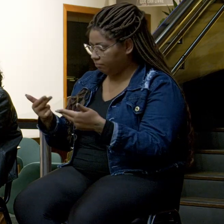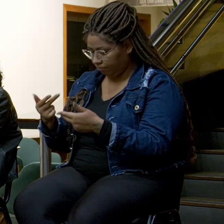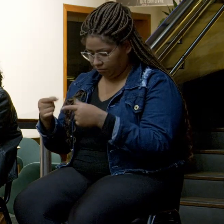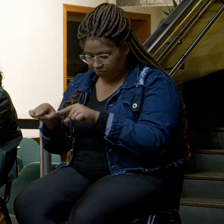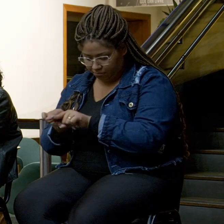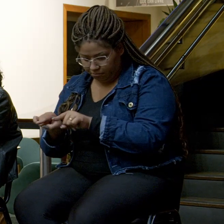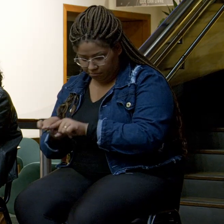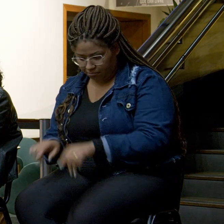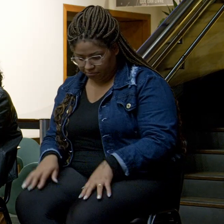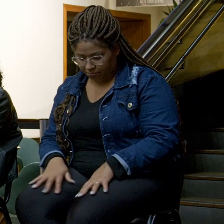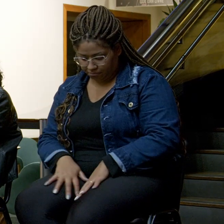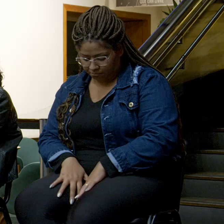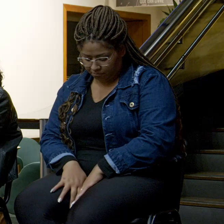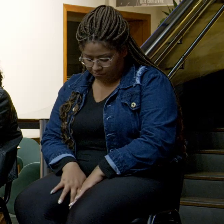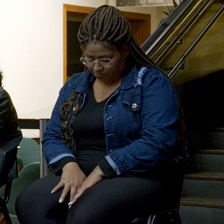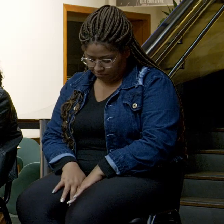Também que